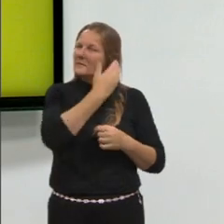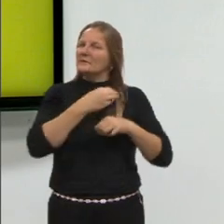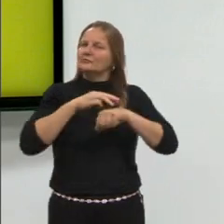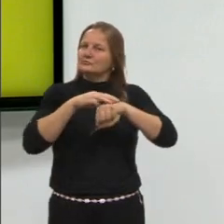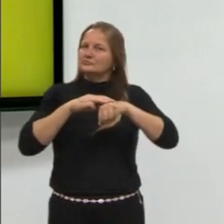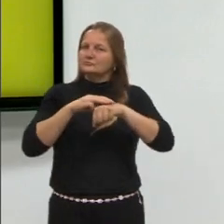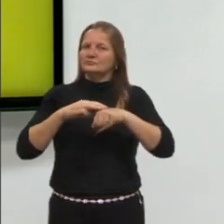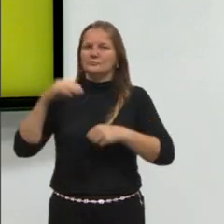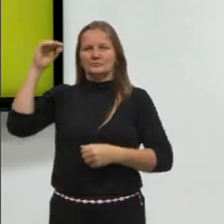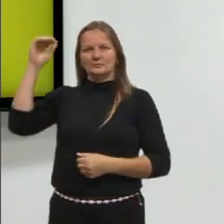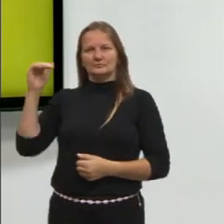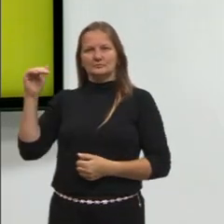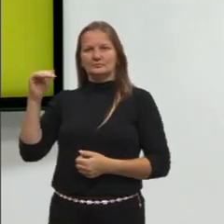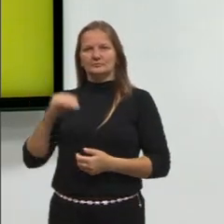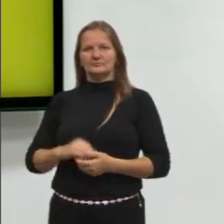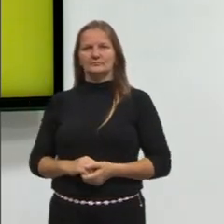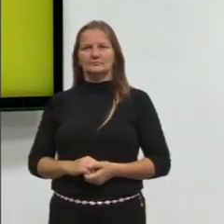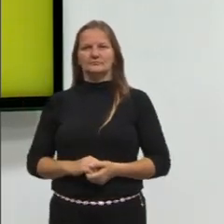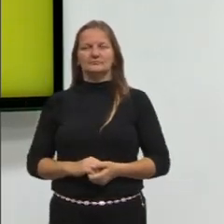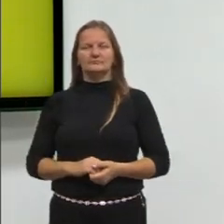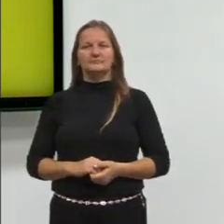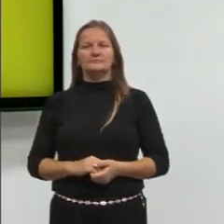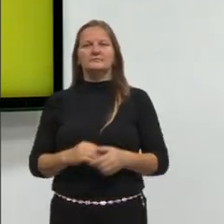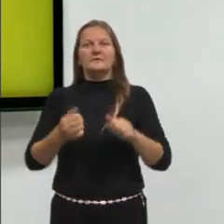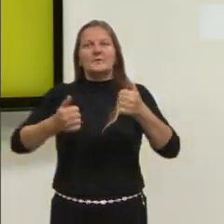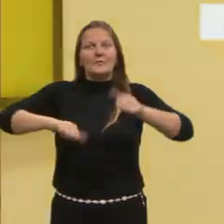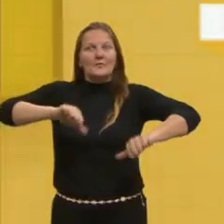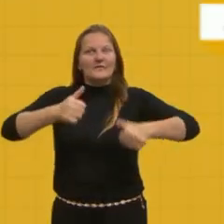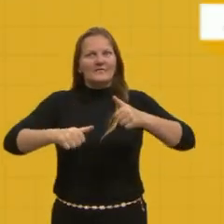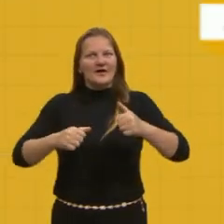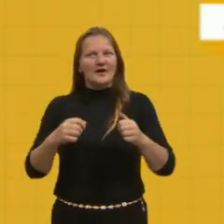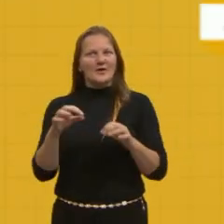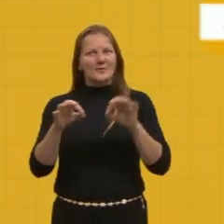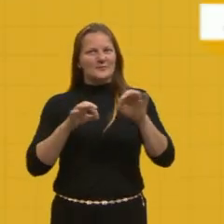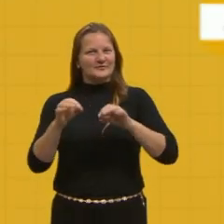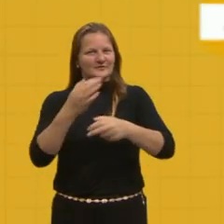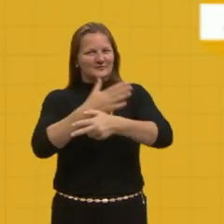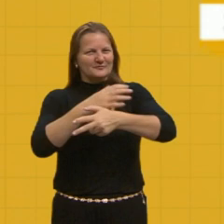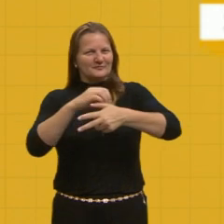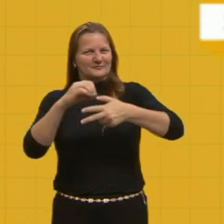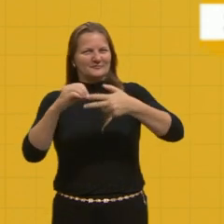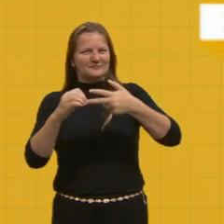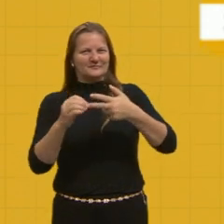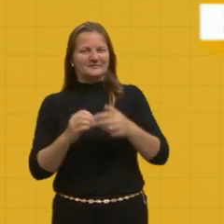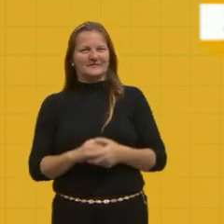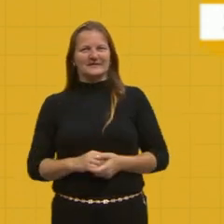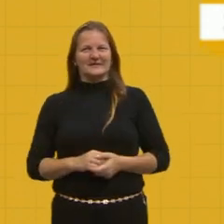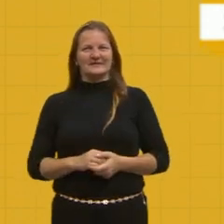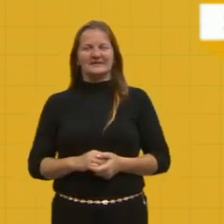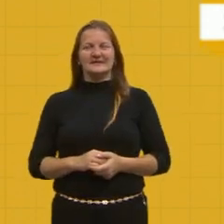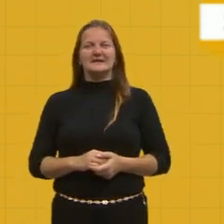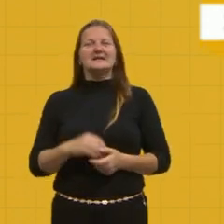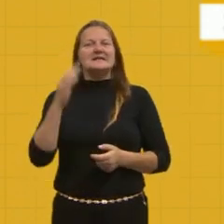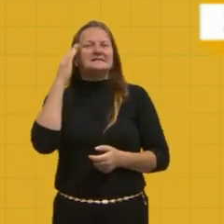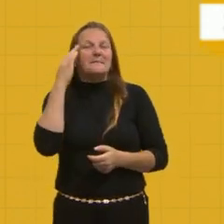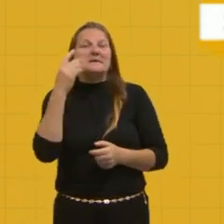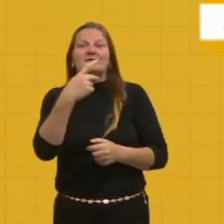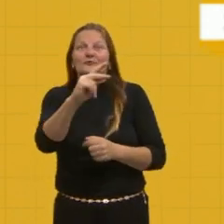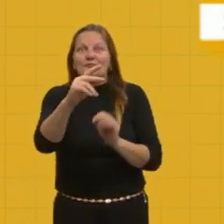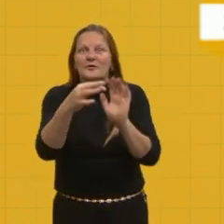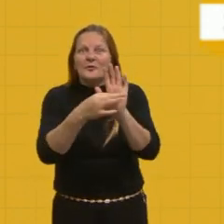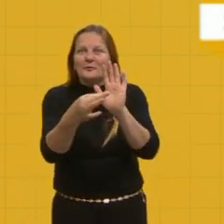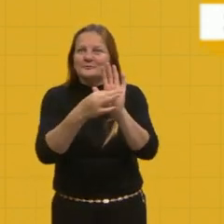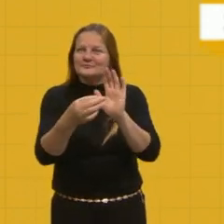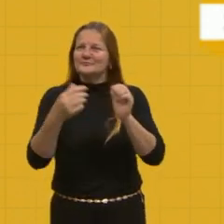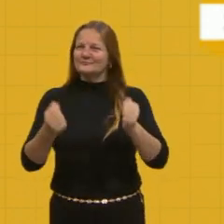castanhos e extratora baixo bom para qualificar o nosso programa para Enem e saber sua opinião sobre